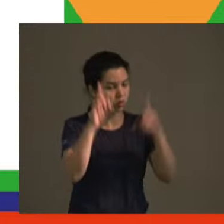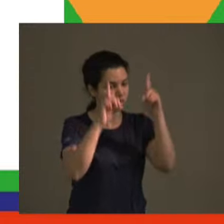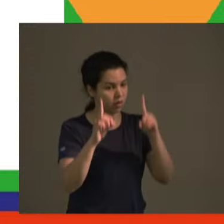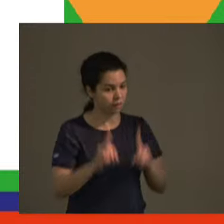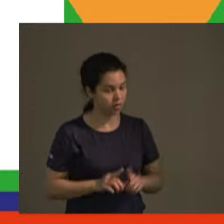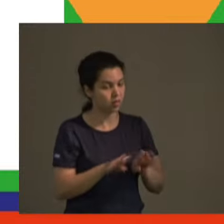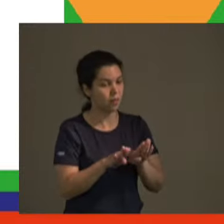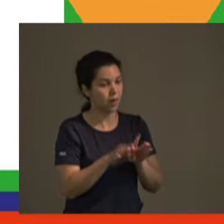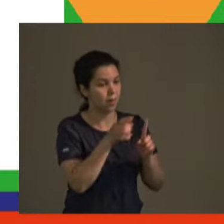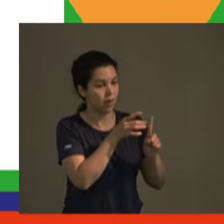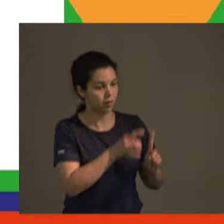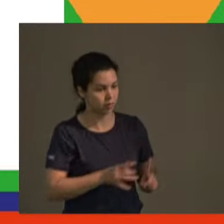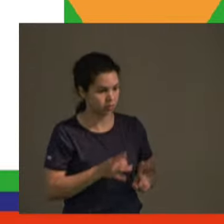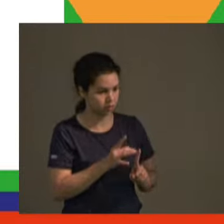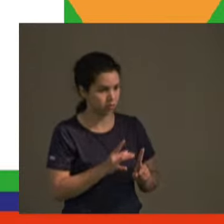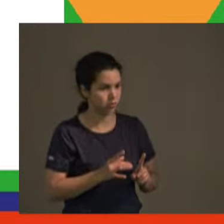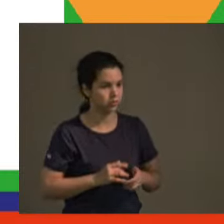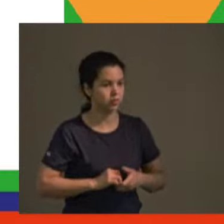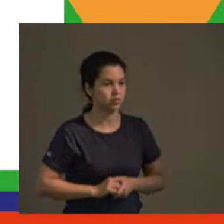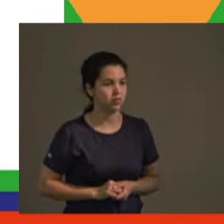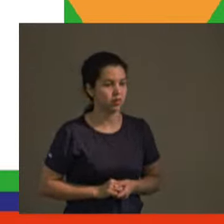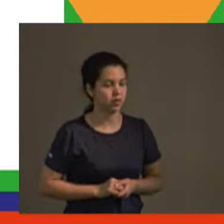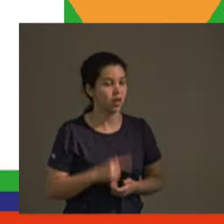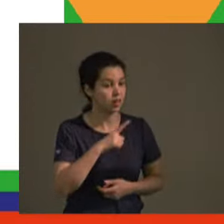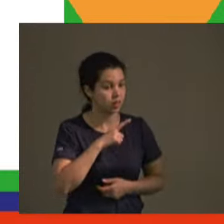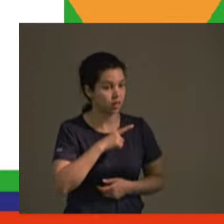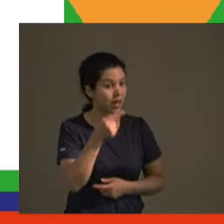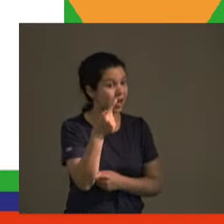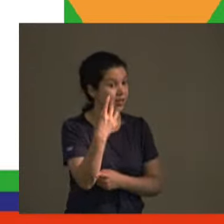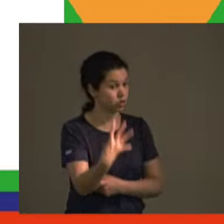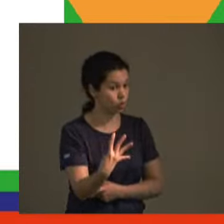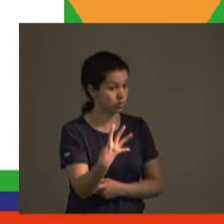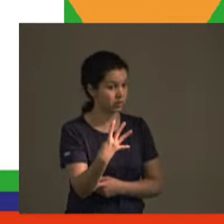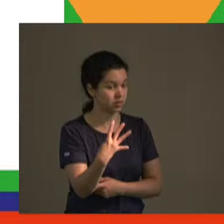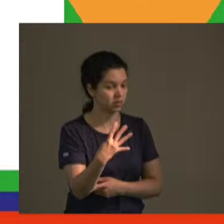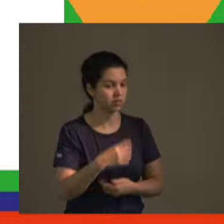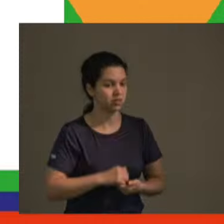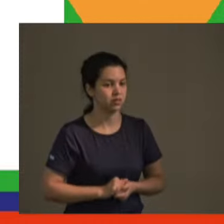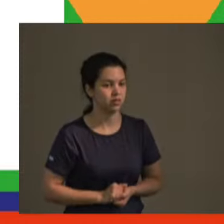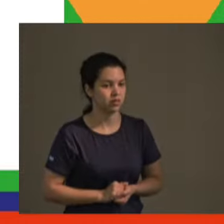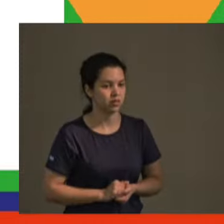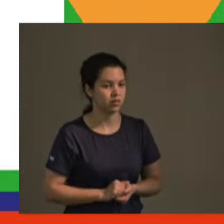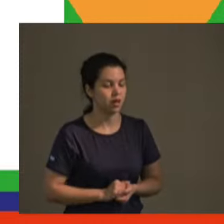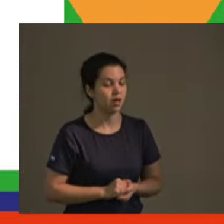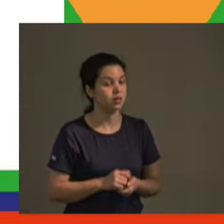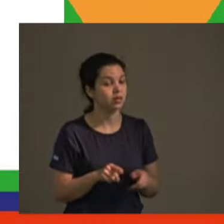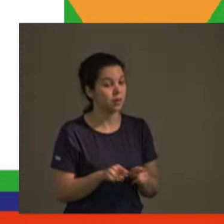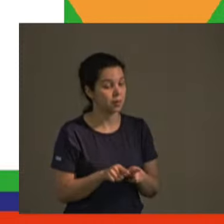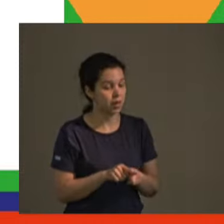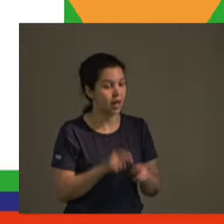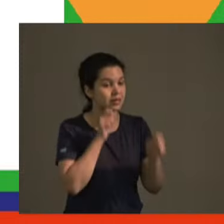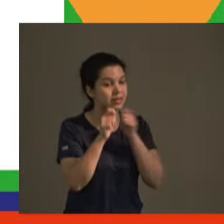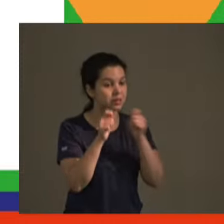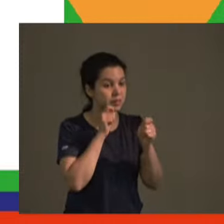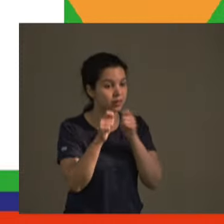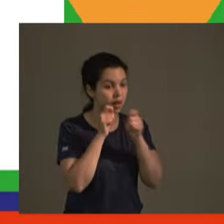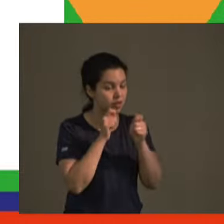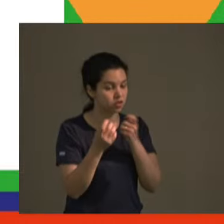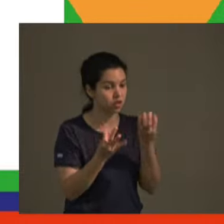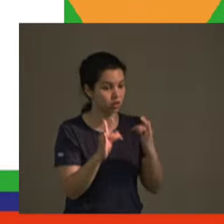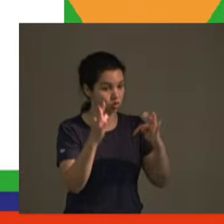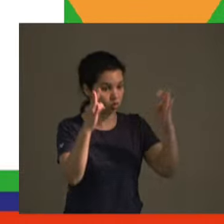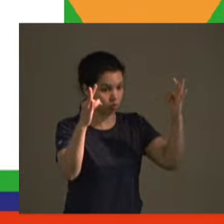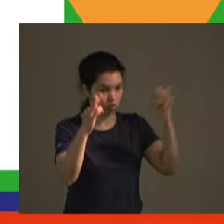capacitismo, tem 14 ações. O eixo acessibilidade e tecnologia assistiva, que tem a descrição promover